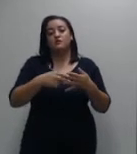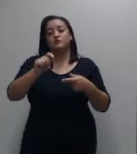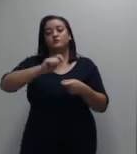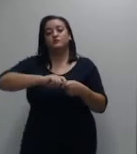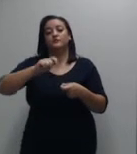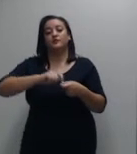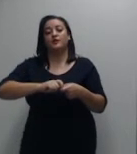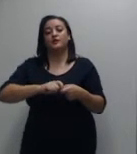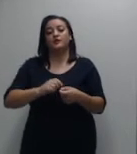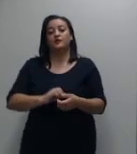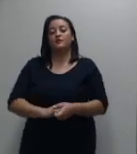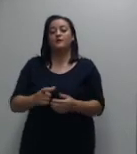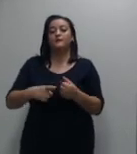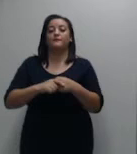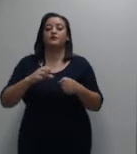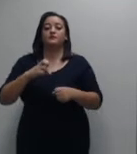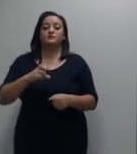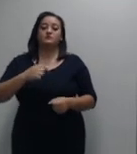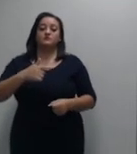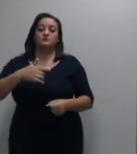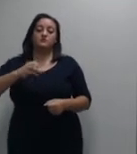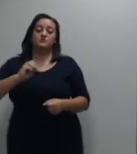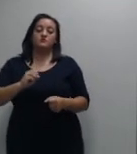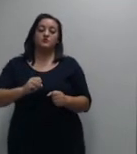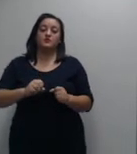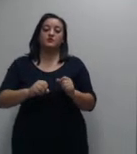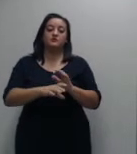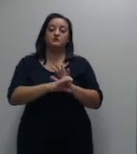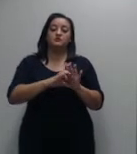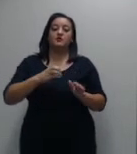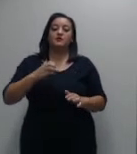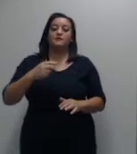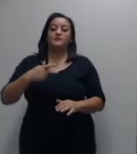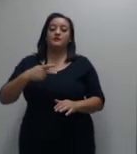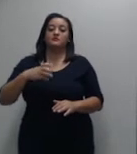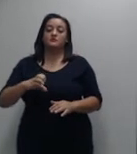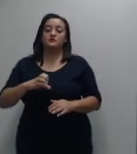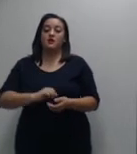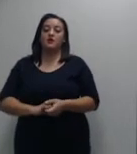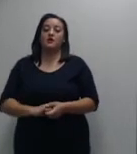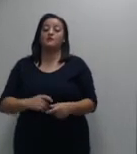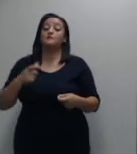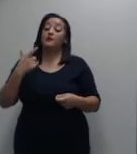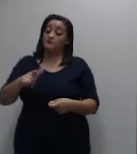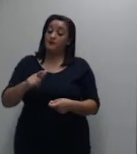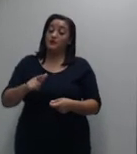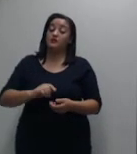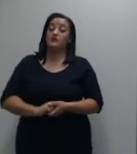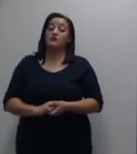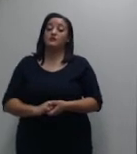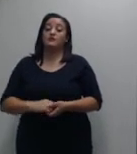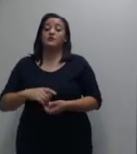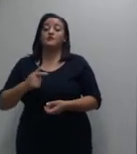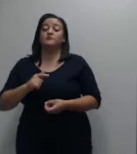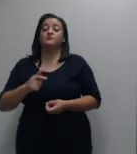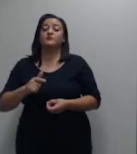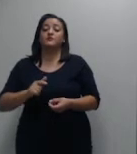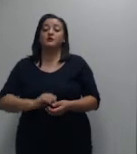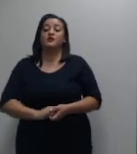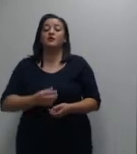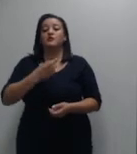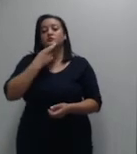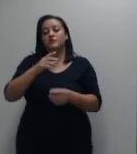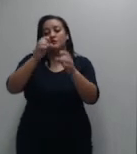pela fio 520 cabeça do CPC hora em Barra da gravação repito não possuem efeito